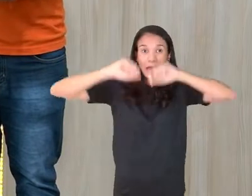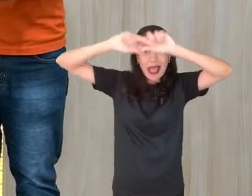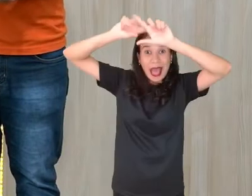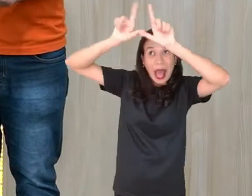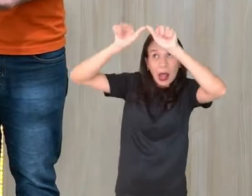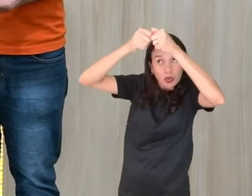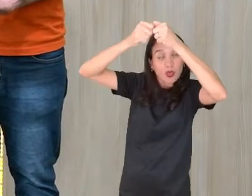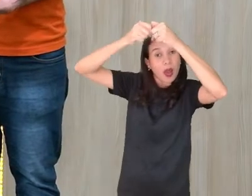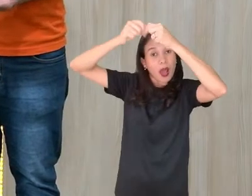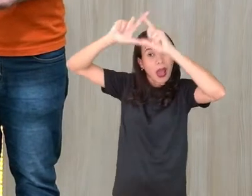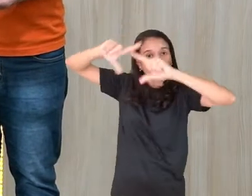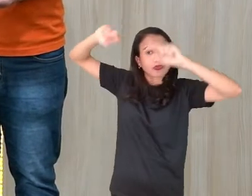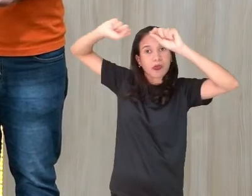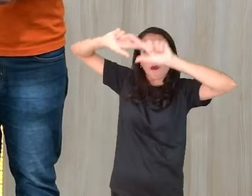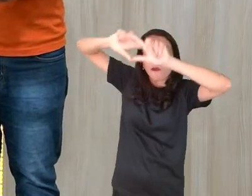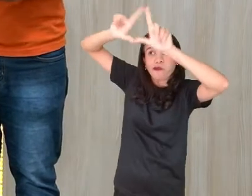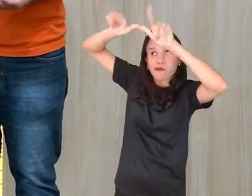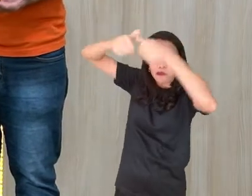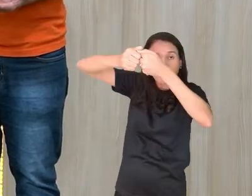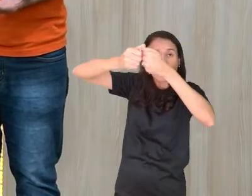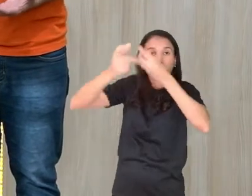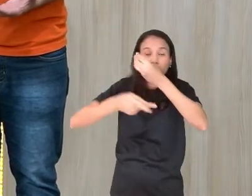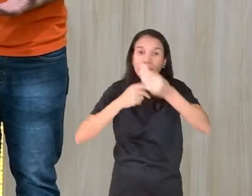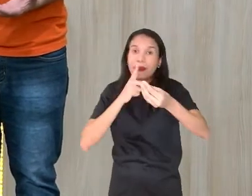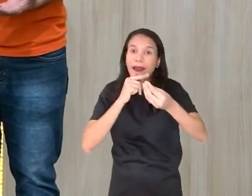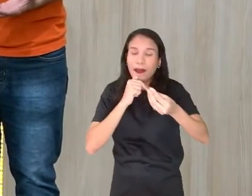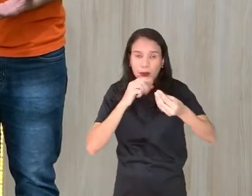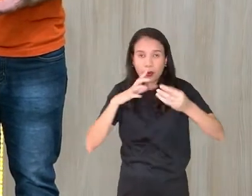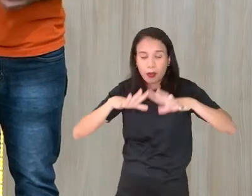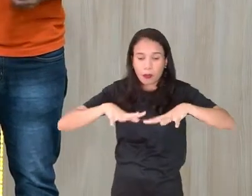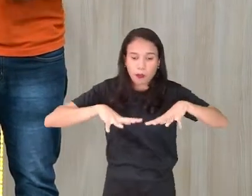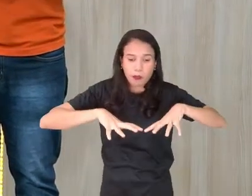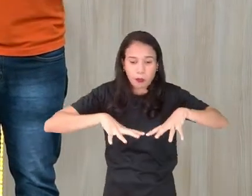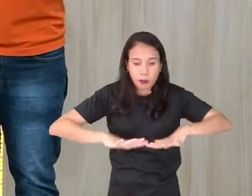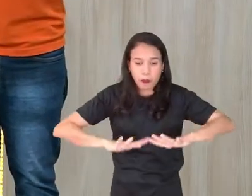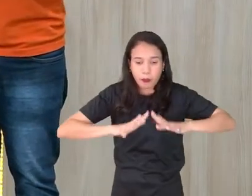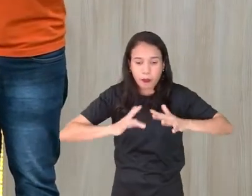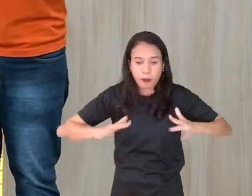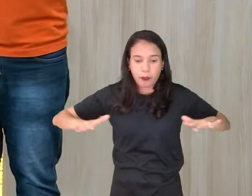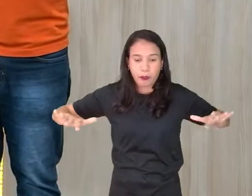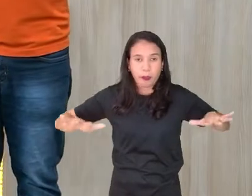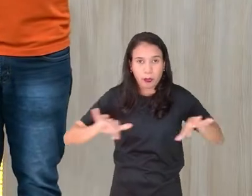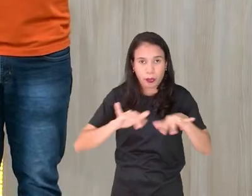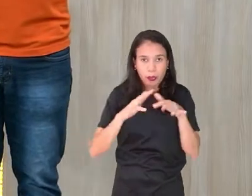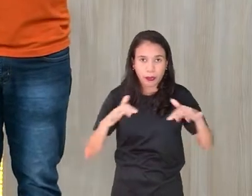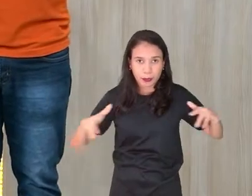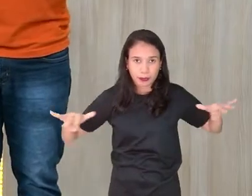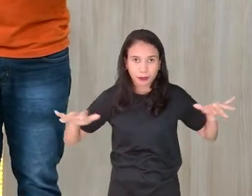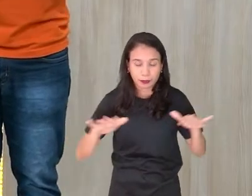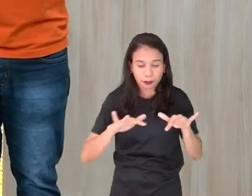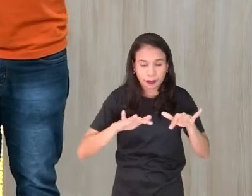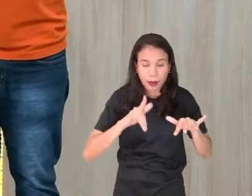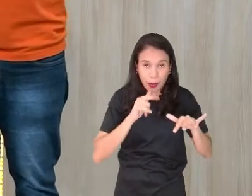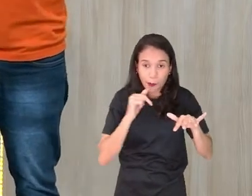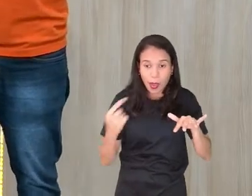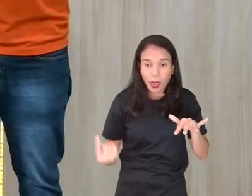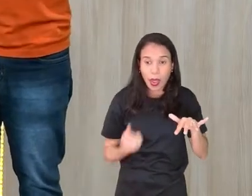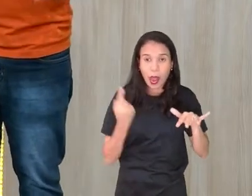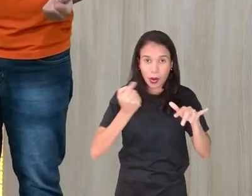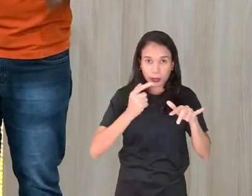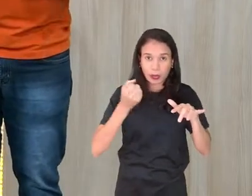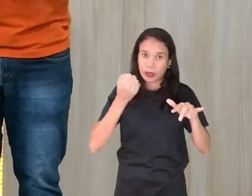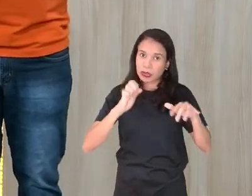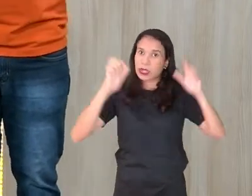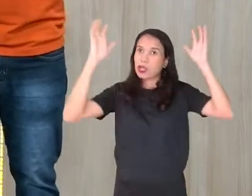vai exercer aquela atração na maré, não é? Então, na hora que for a maré alta, se